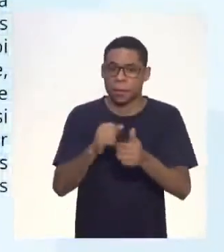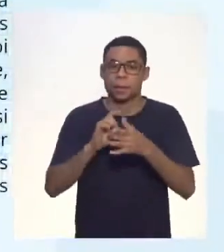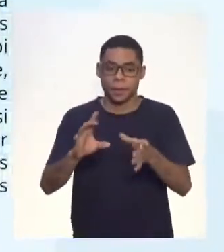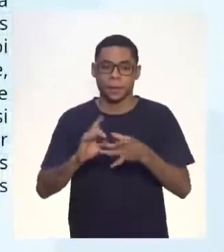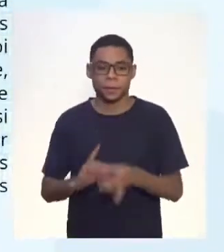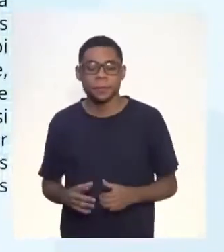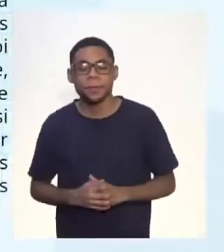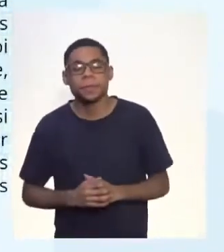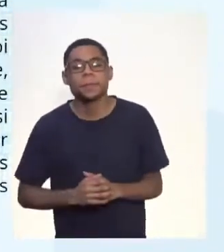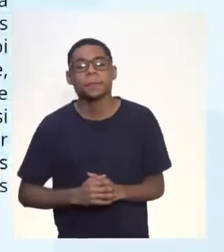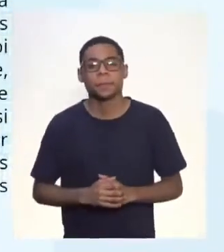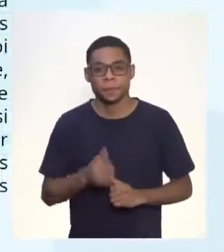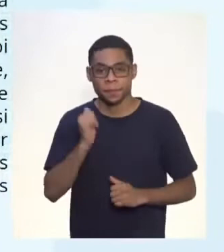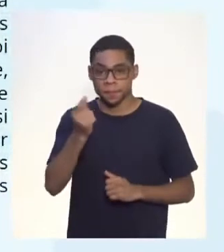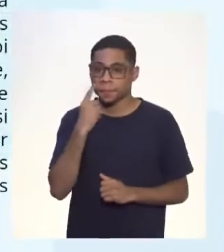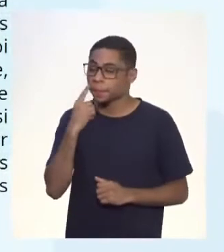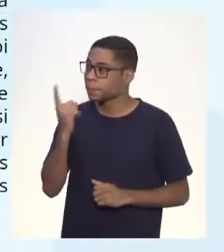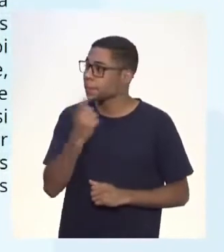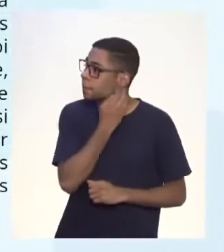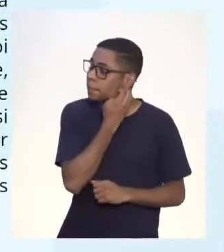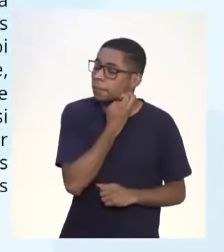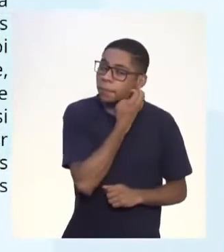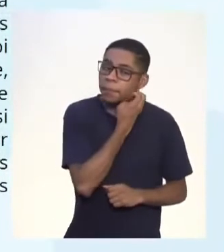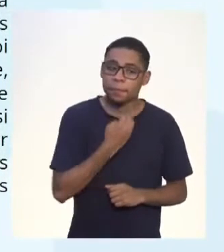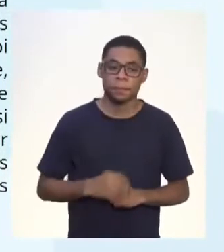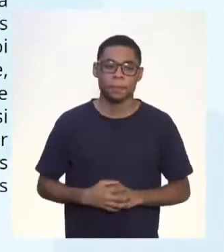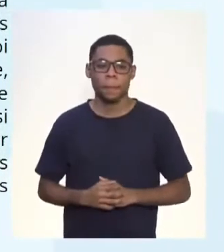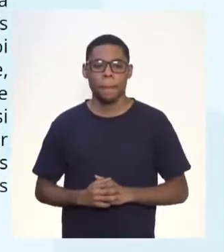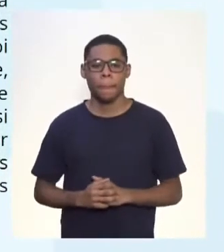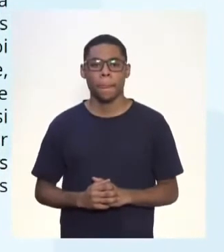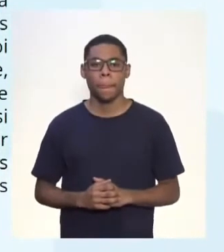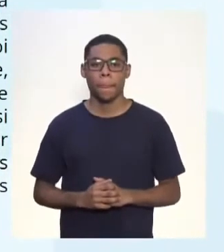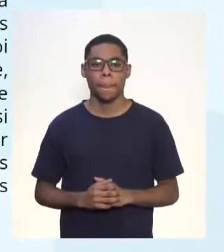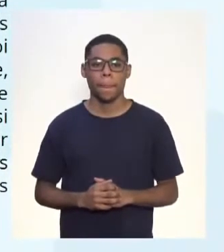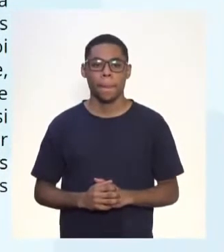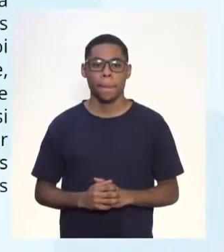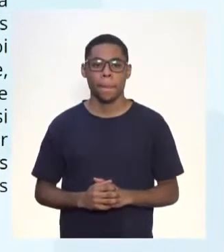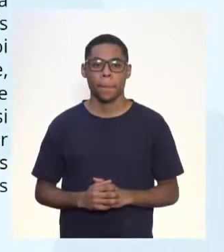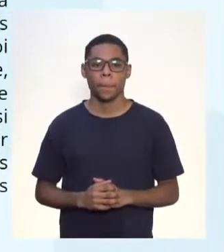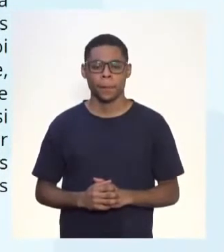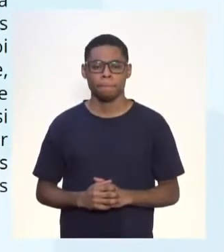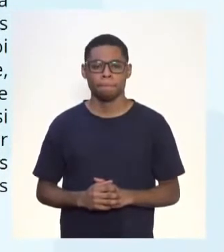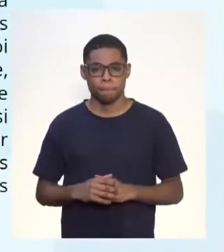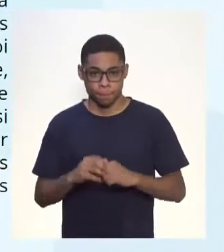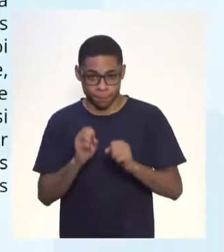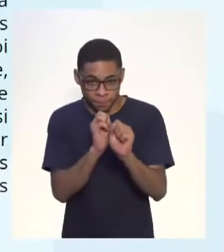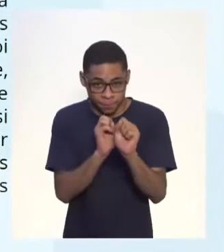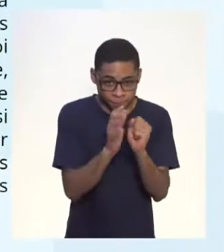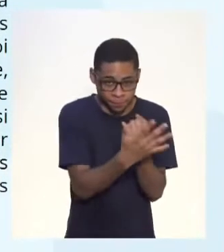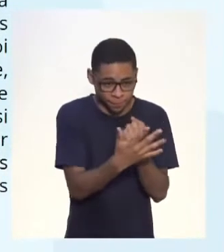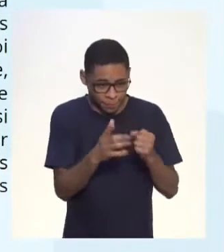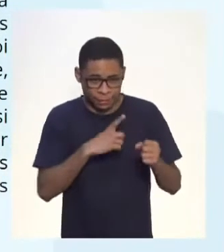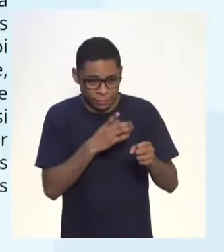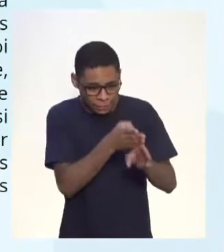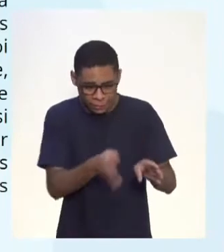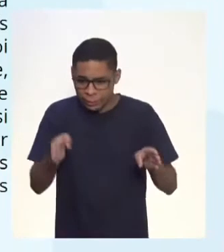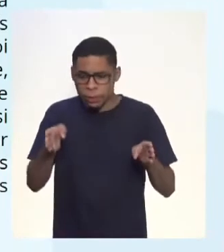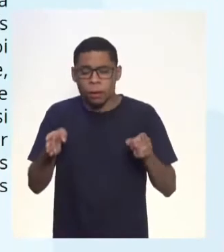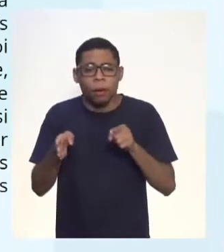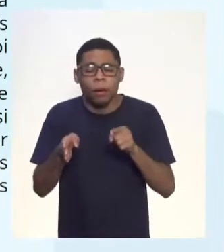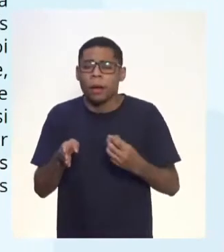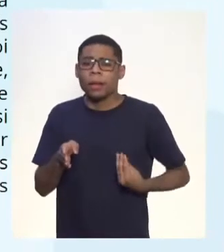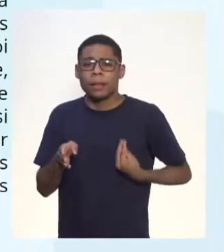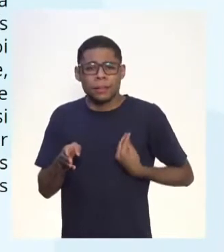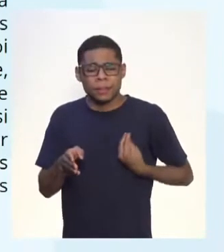Então, esse é o momento do nosso podcast. Vamos ouvi-lo. Bom dia, ouvintes. Durante a pandemia, temos vivido momentos de